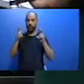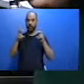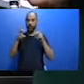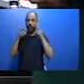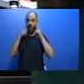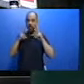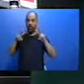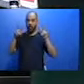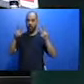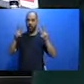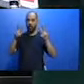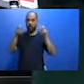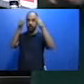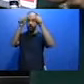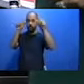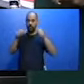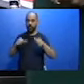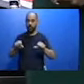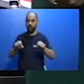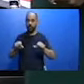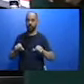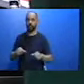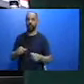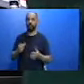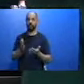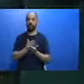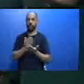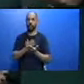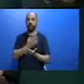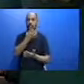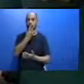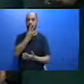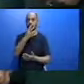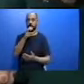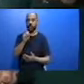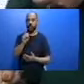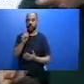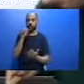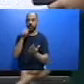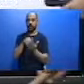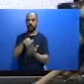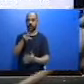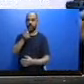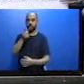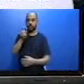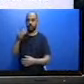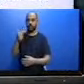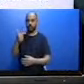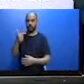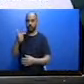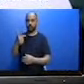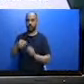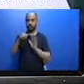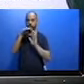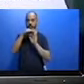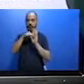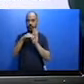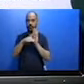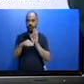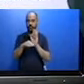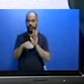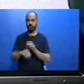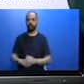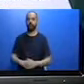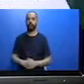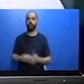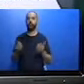página 48 há 52 minutos e vamos para a nossa rotina o que que